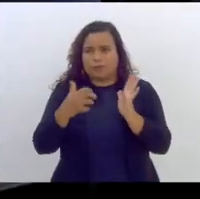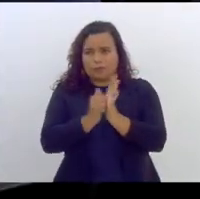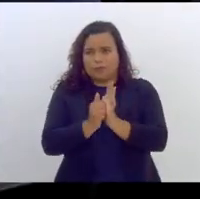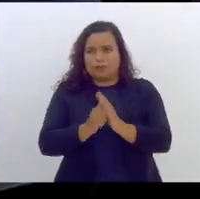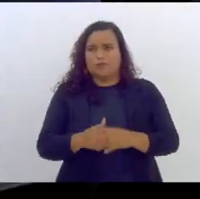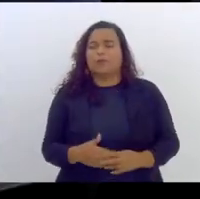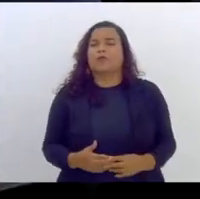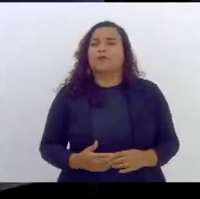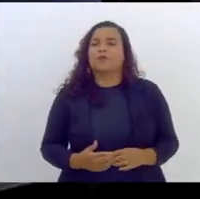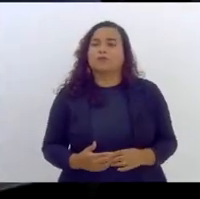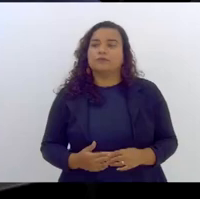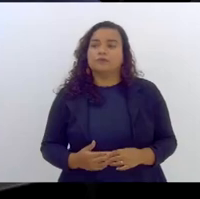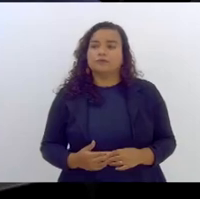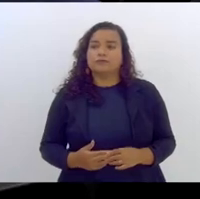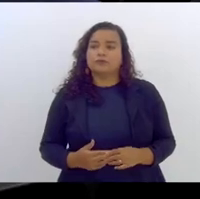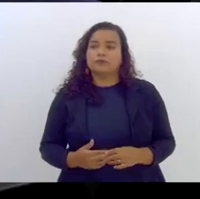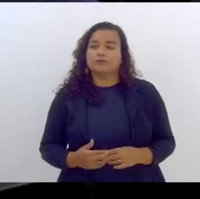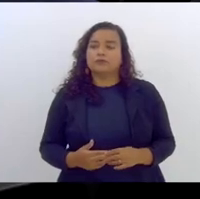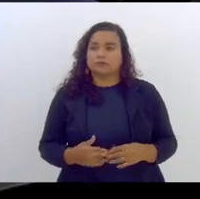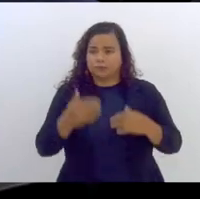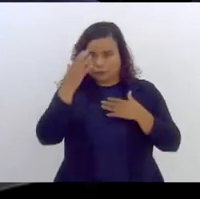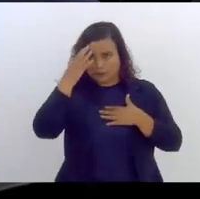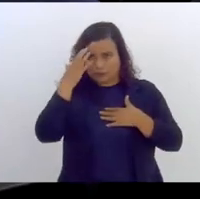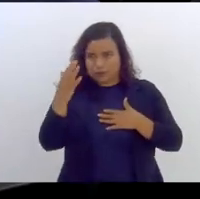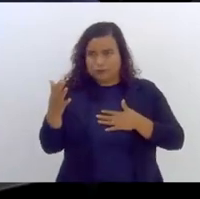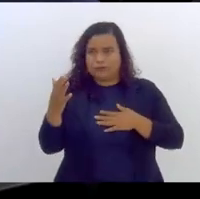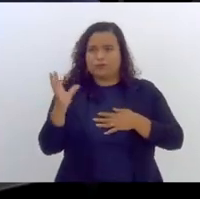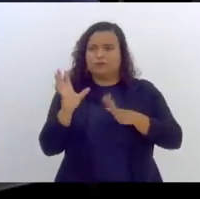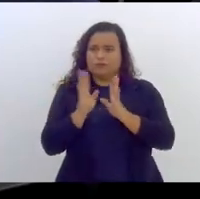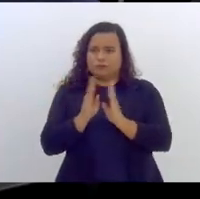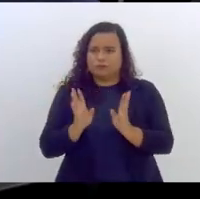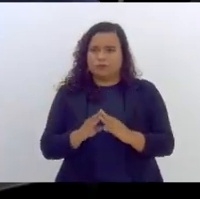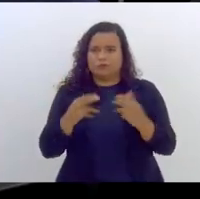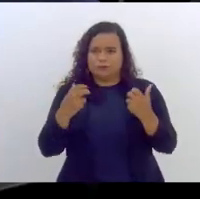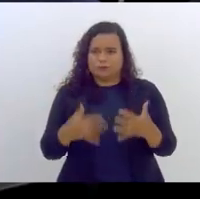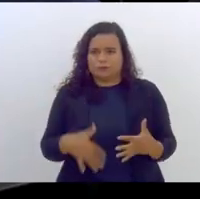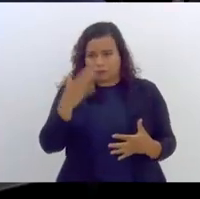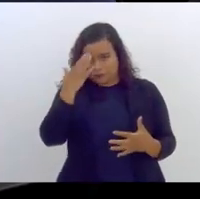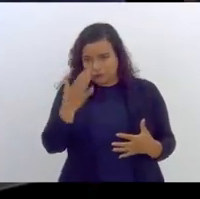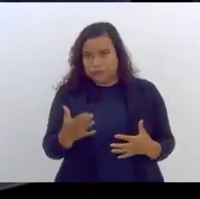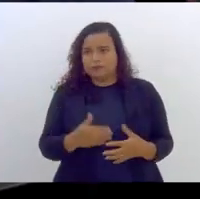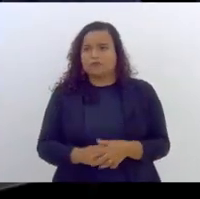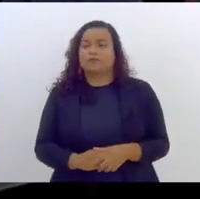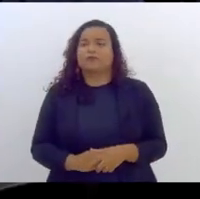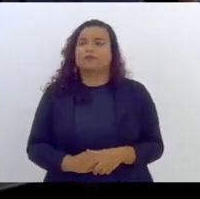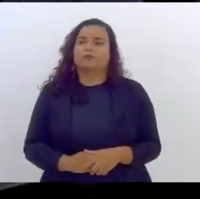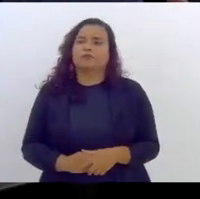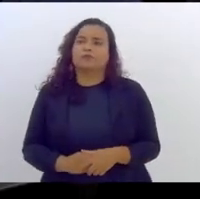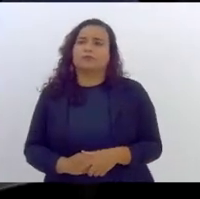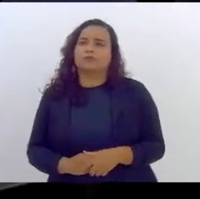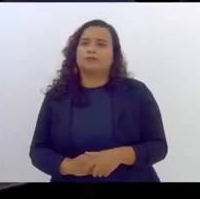favor obrigado pela pela brevidade da palavra das palavras aí tá